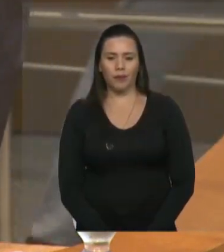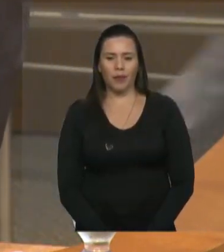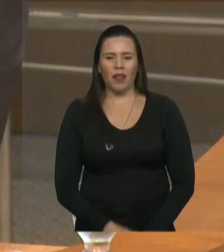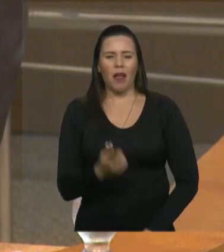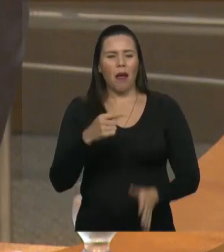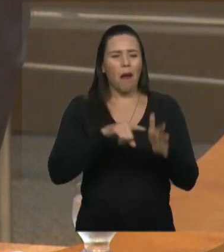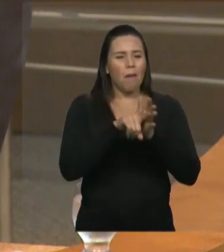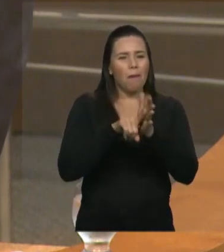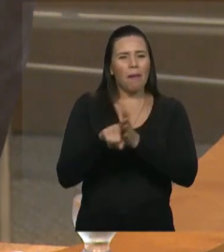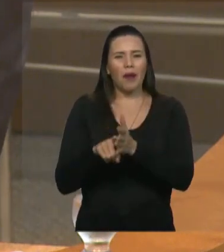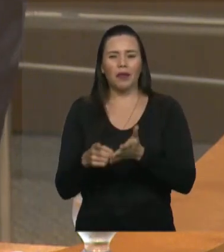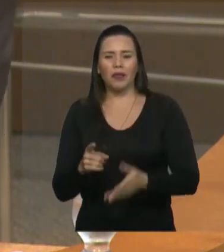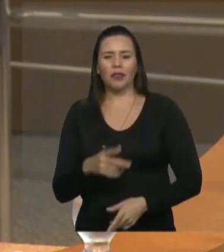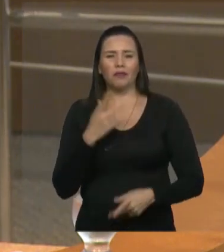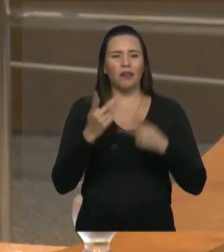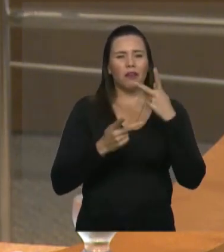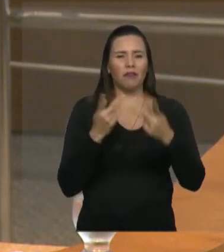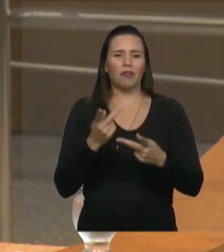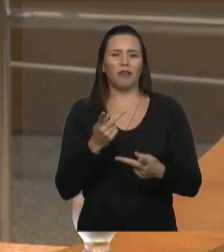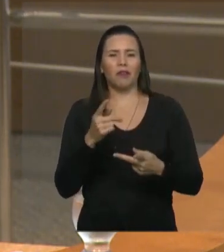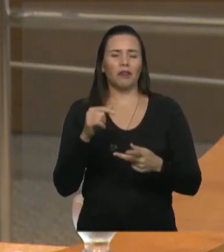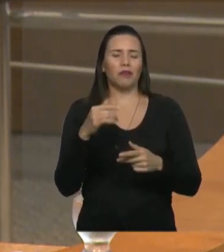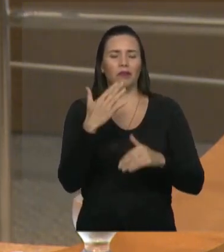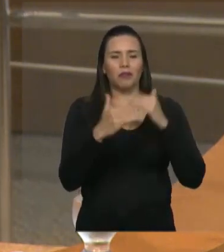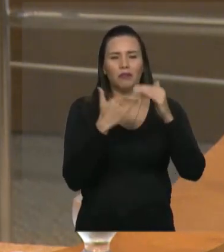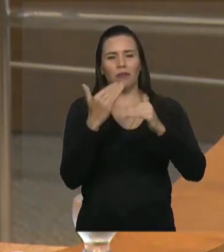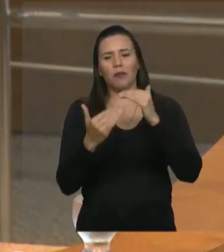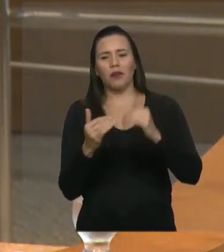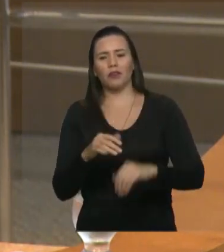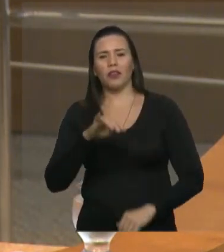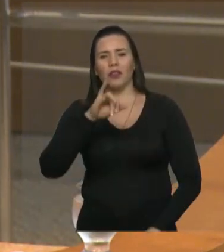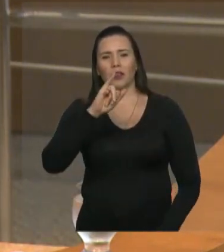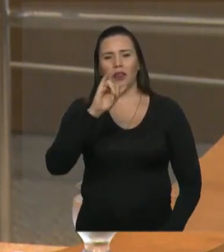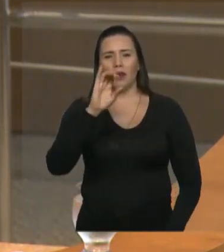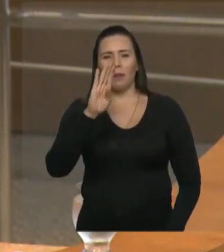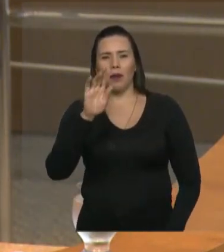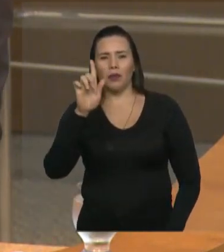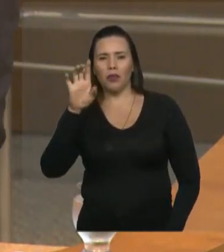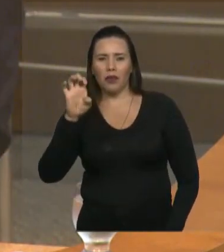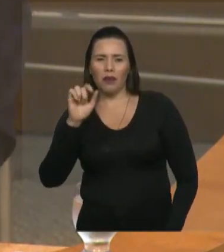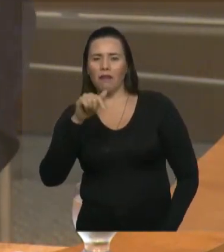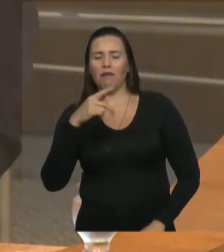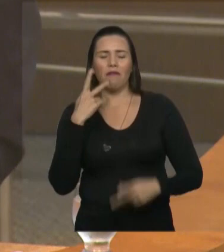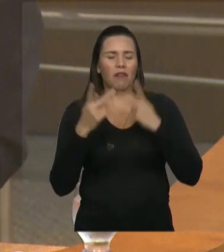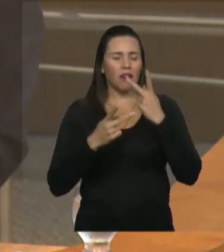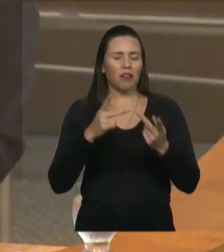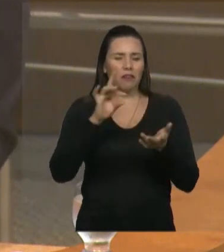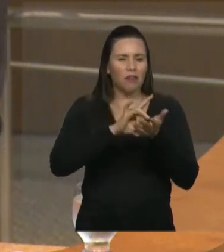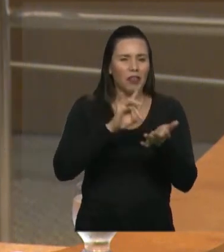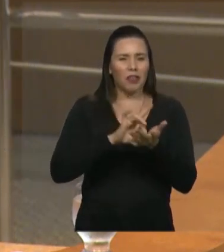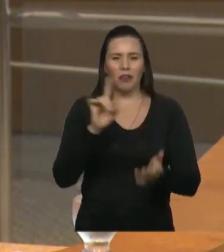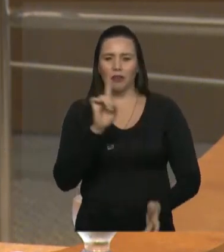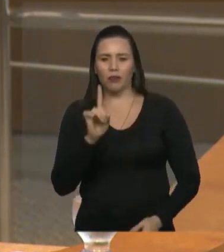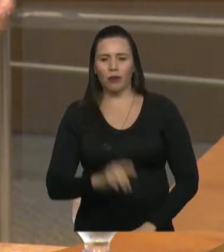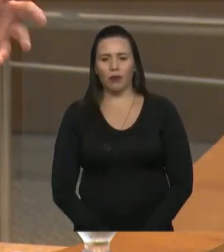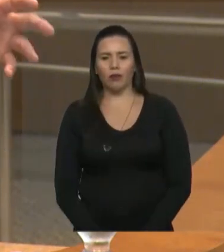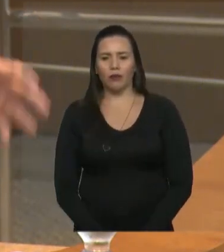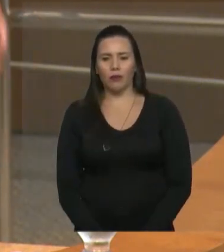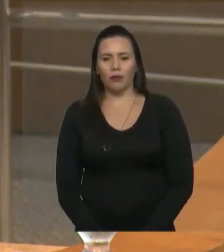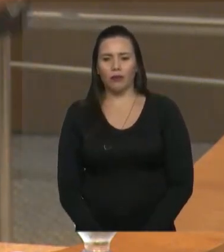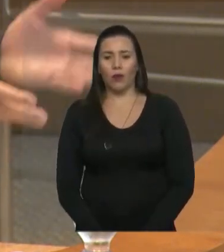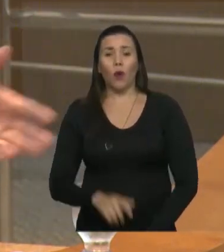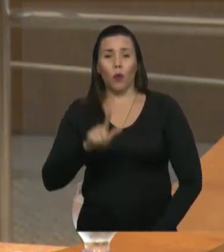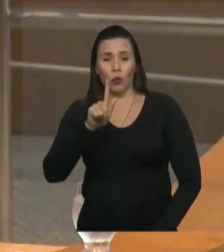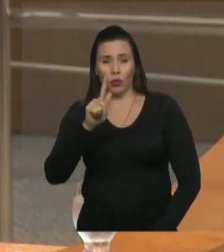pesquisa aqui retratou esse desenvolvimento. Esse IBGE não está falando a verdade. Outro dia a Globo não prestava, mas o G1, que